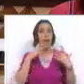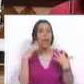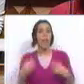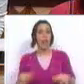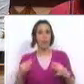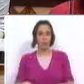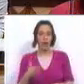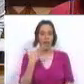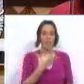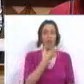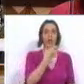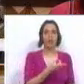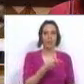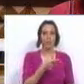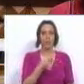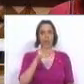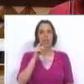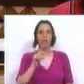em 1938,